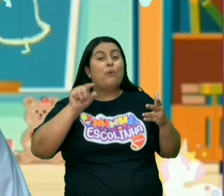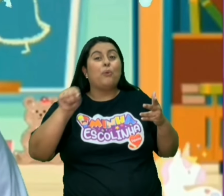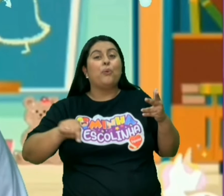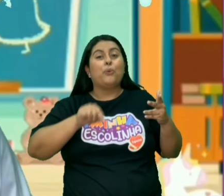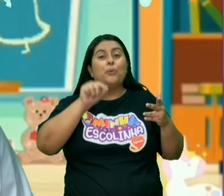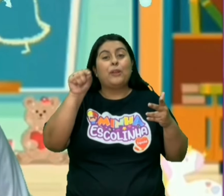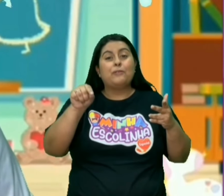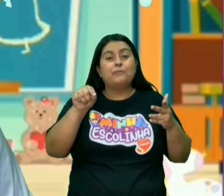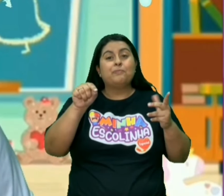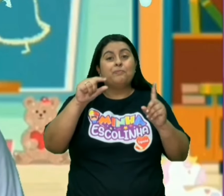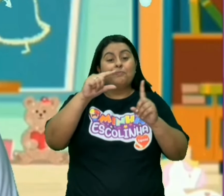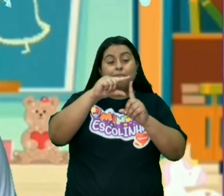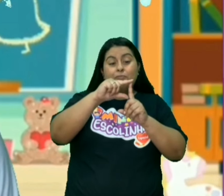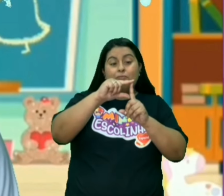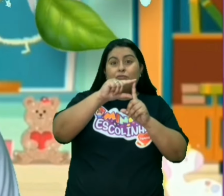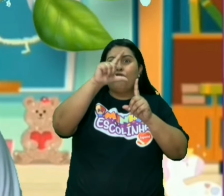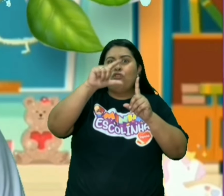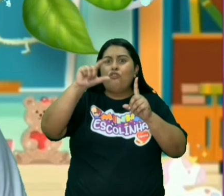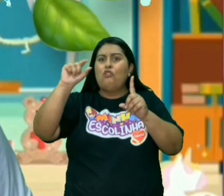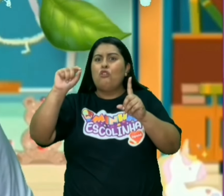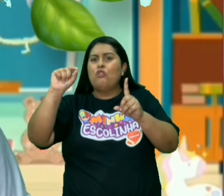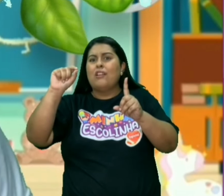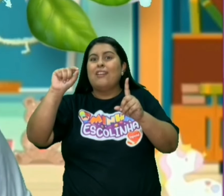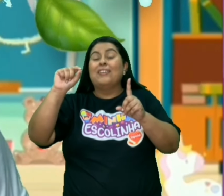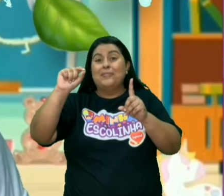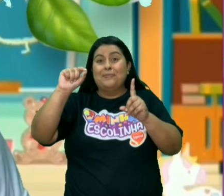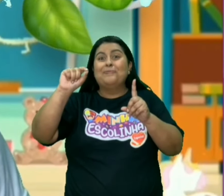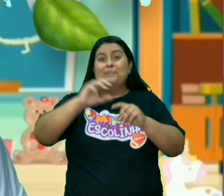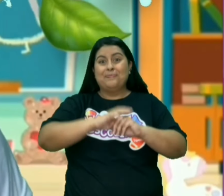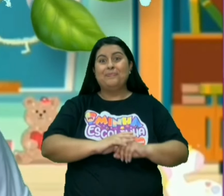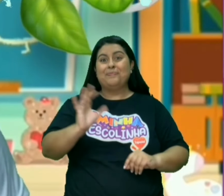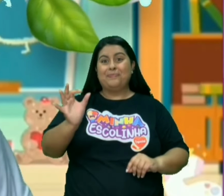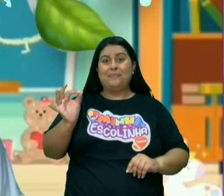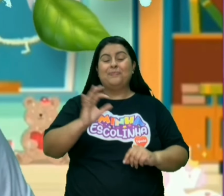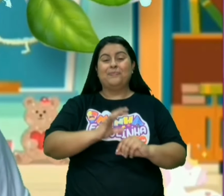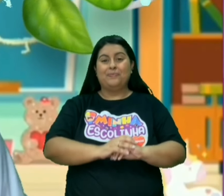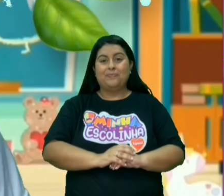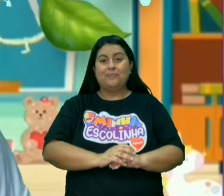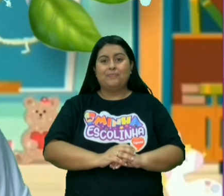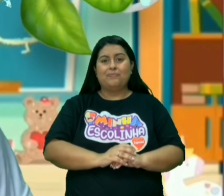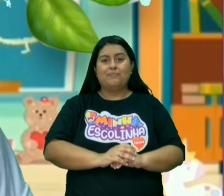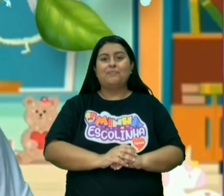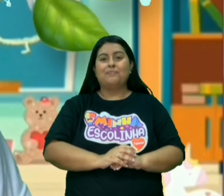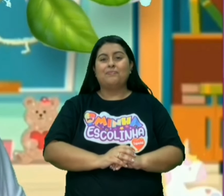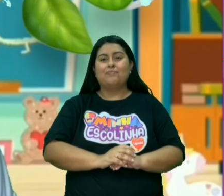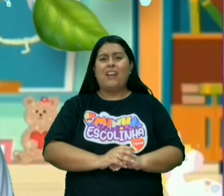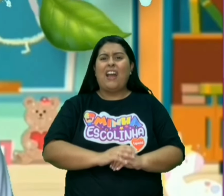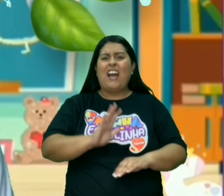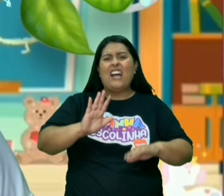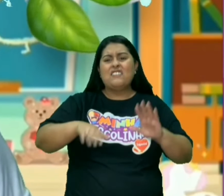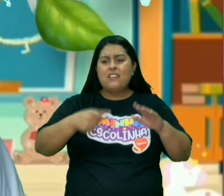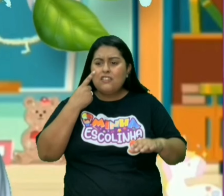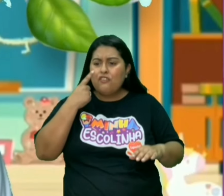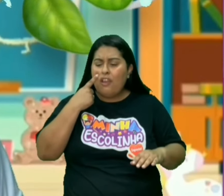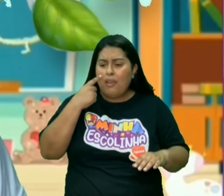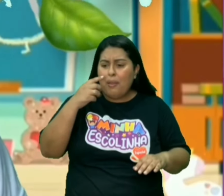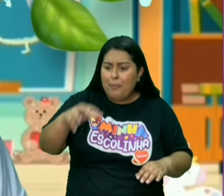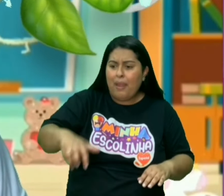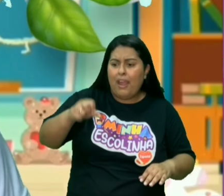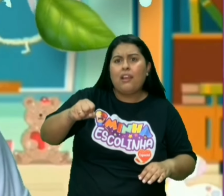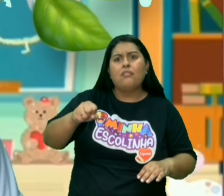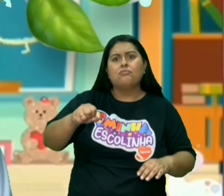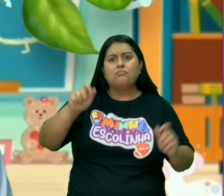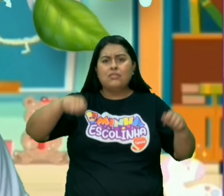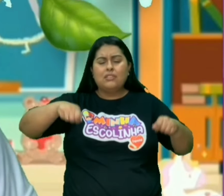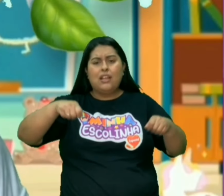vamos precisar te plantinhas É isso aí eu tinha que a gente vê no